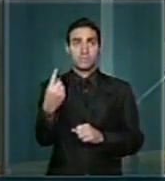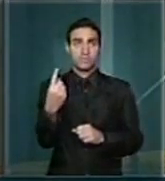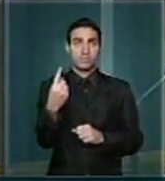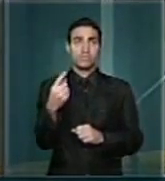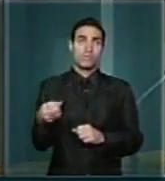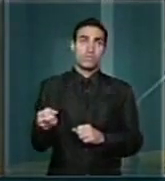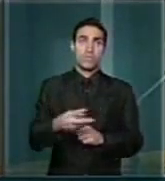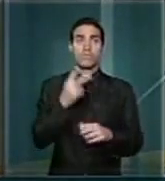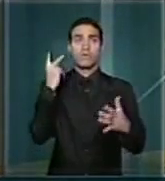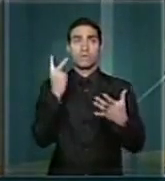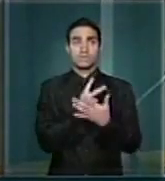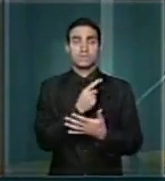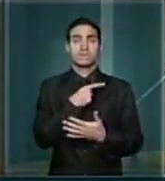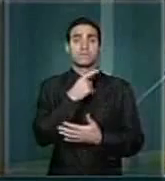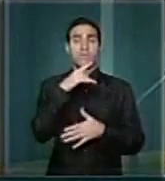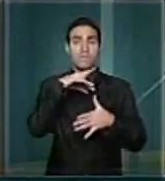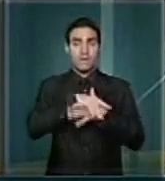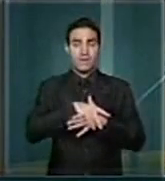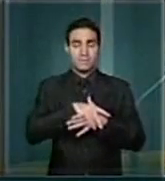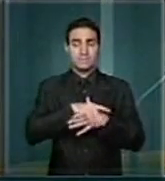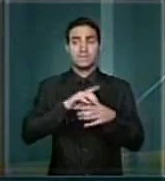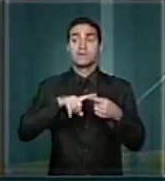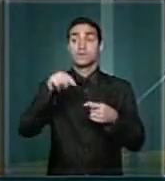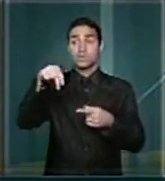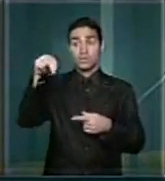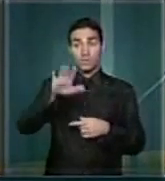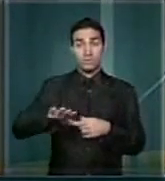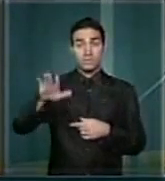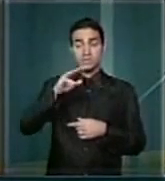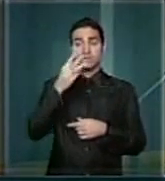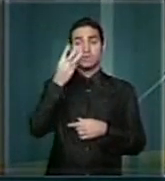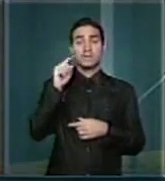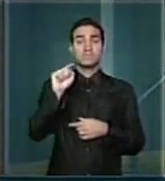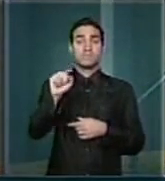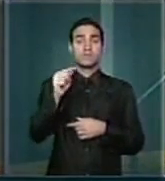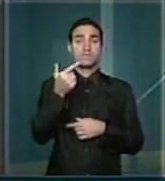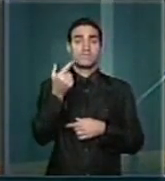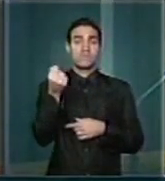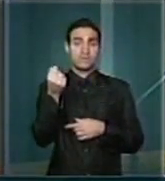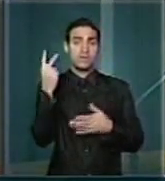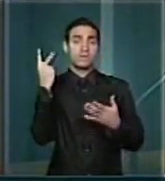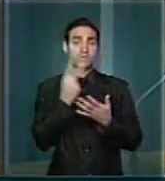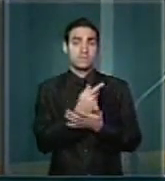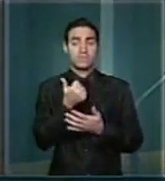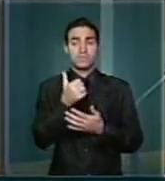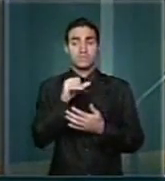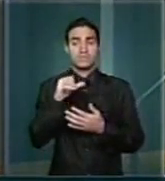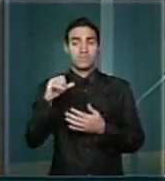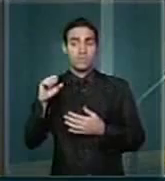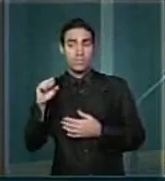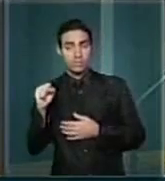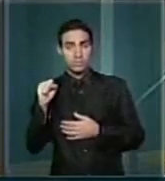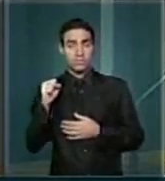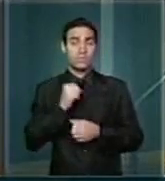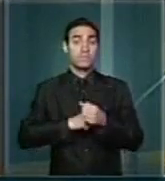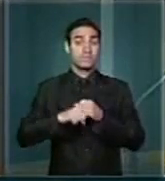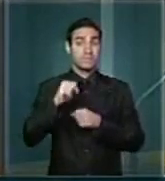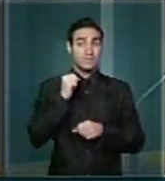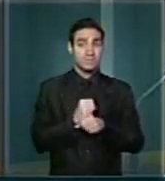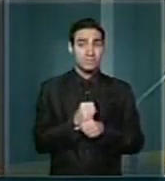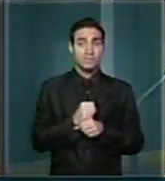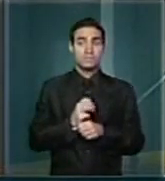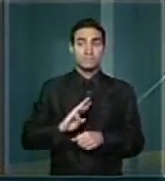região. No Nordeste, 3.020 casos foram registrados em 98. No ano passado, o